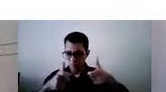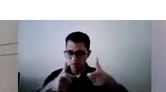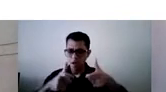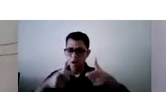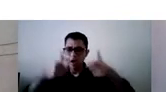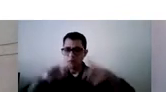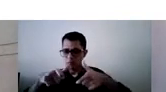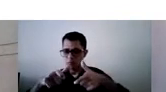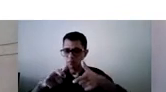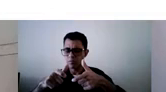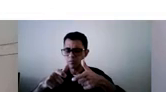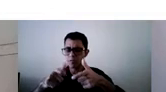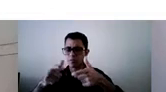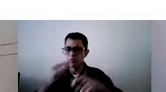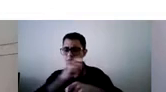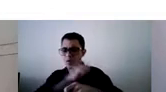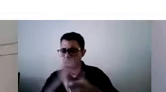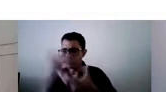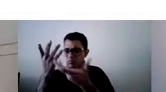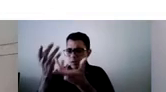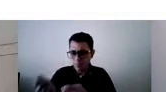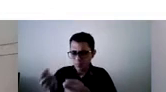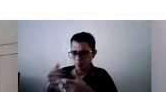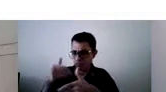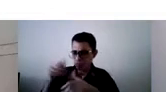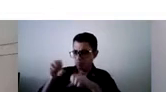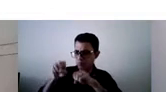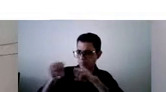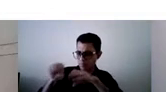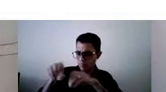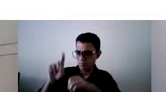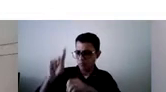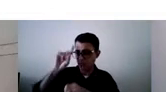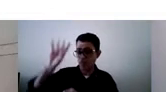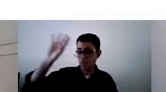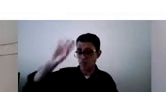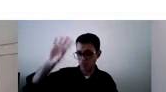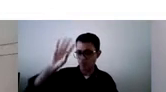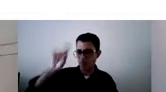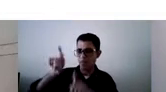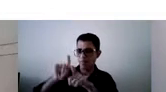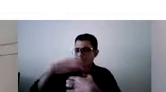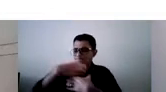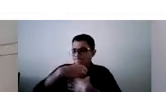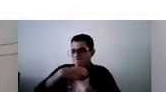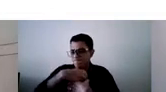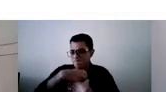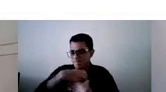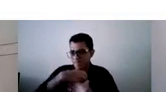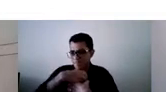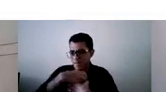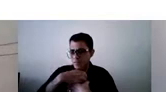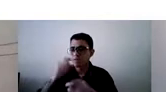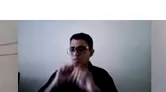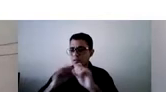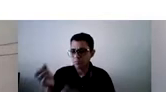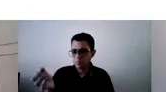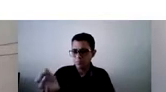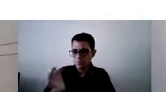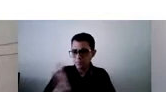aluno está inserido contribui na formação dos pensamentos e os sentimentos, que